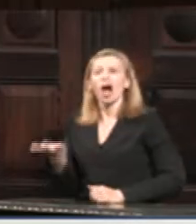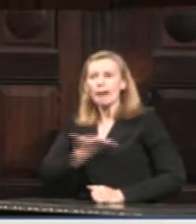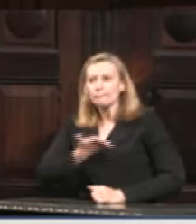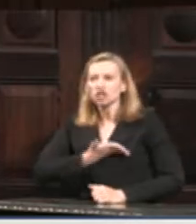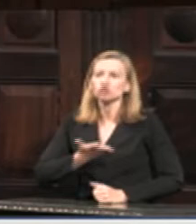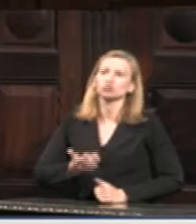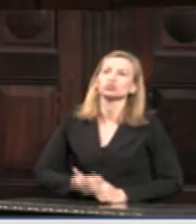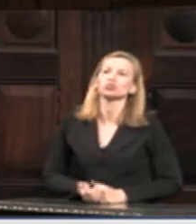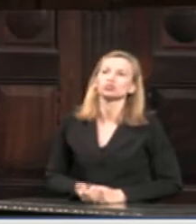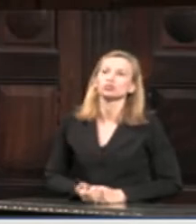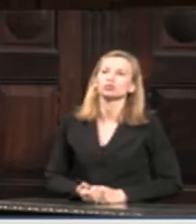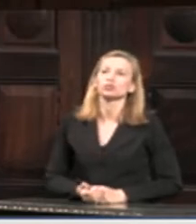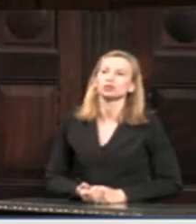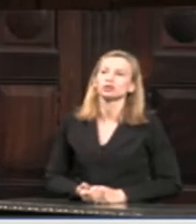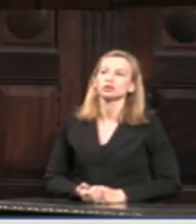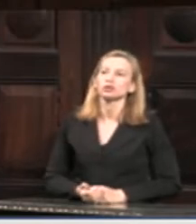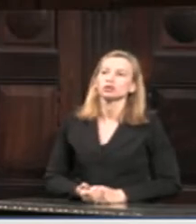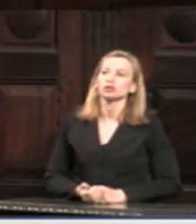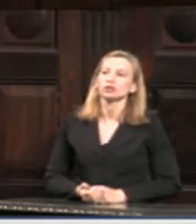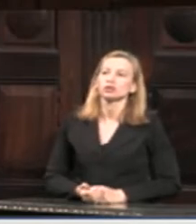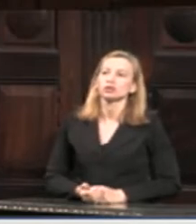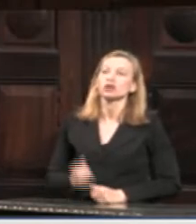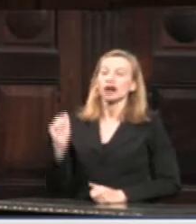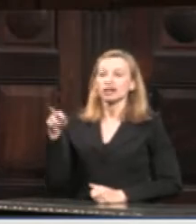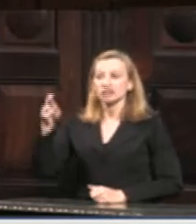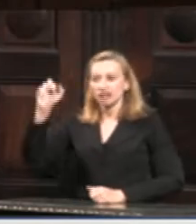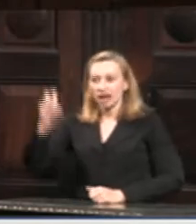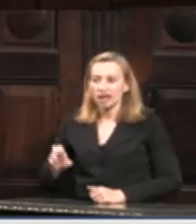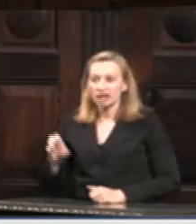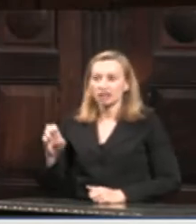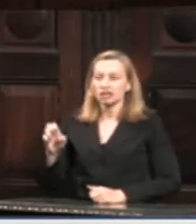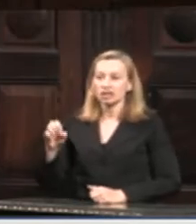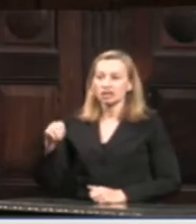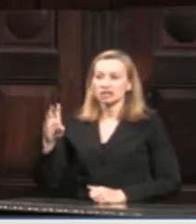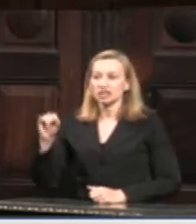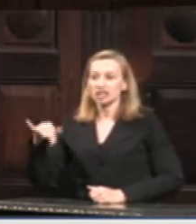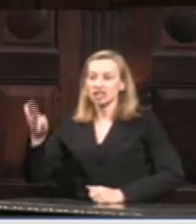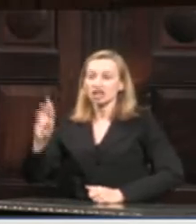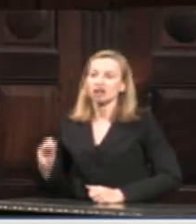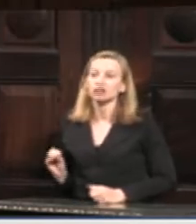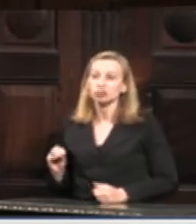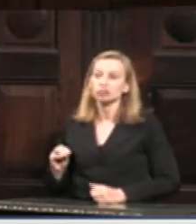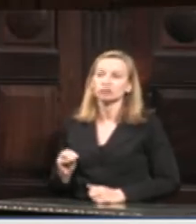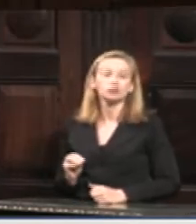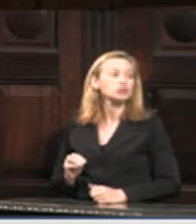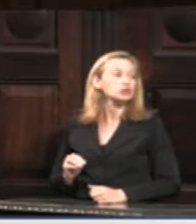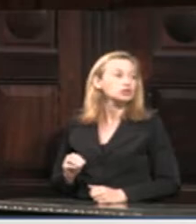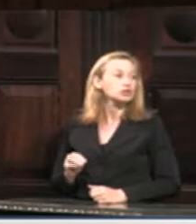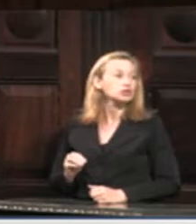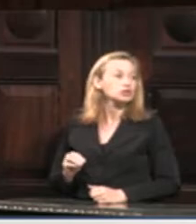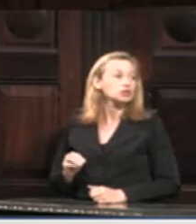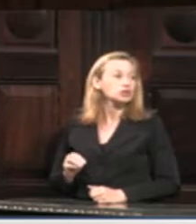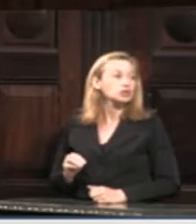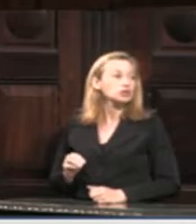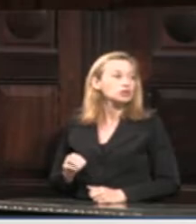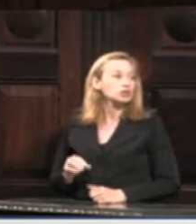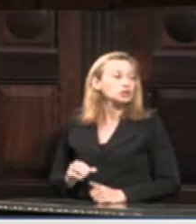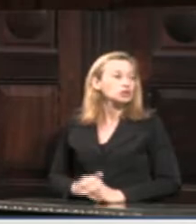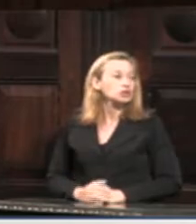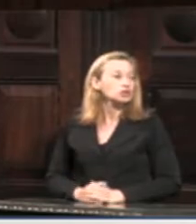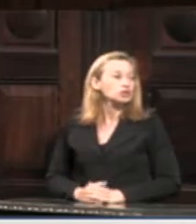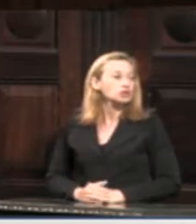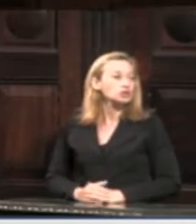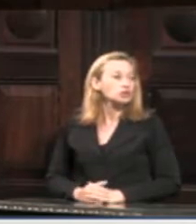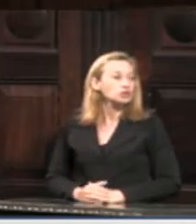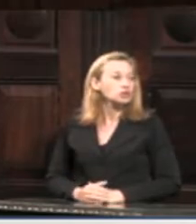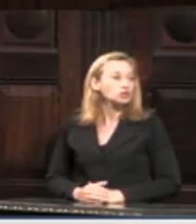amigo e concorrente fraterno André Siciliano teve uma posição política